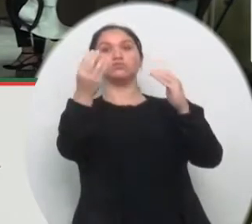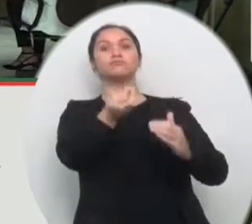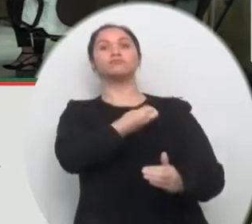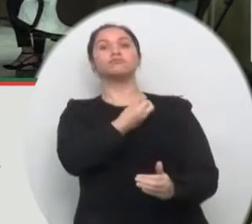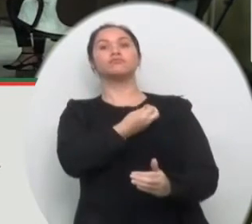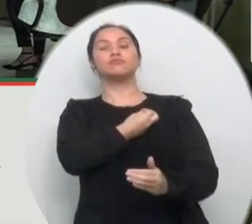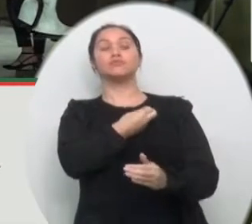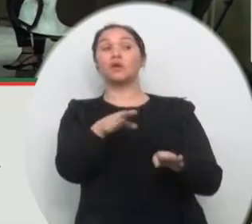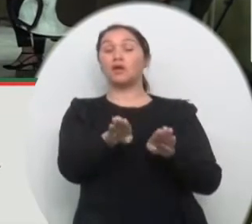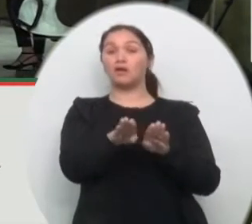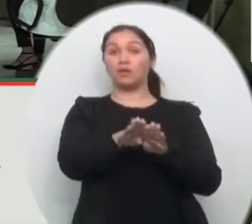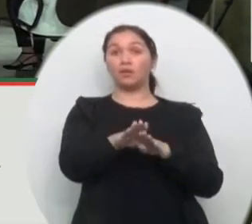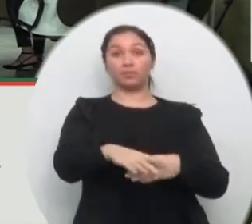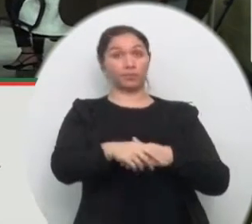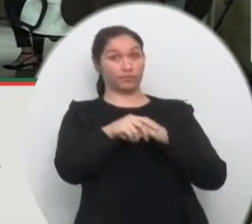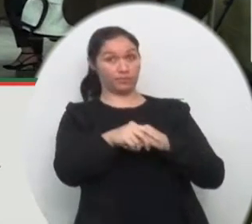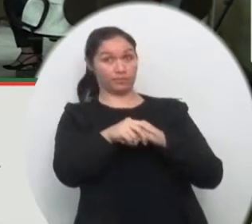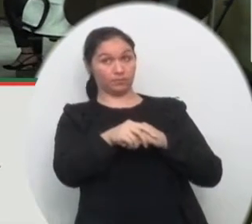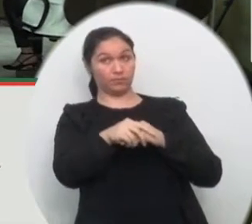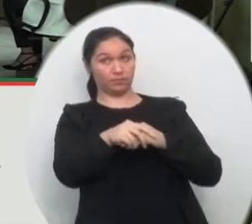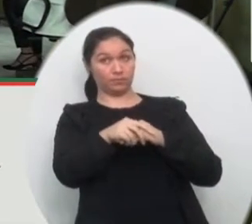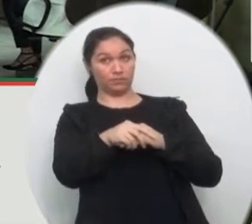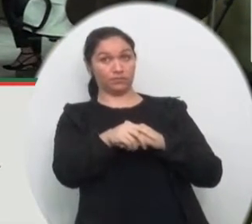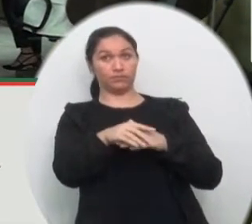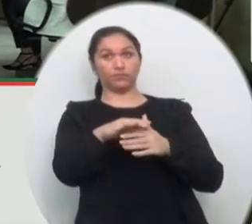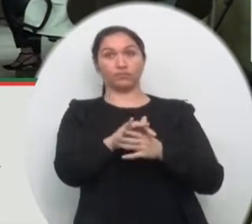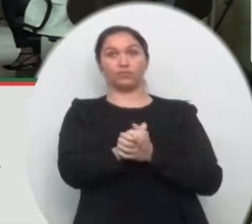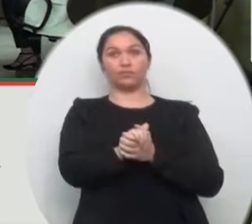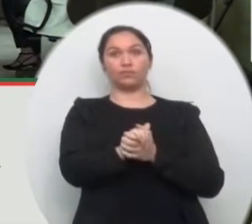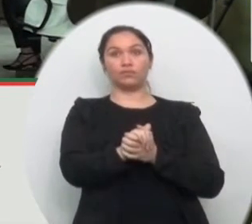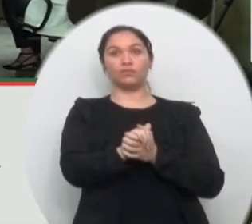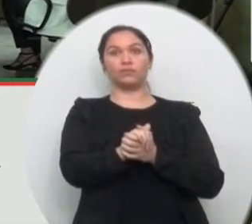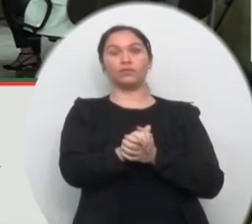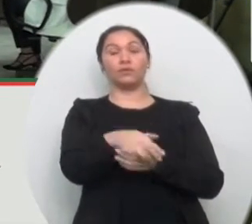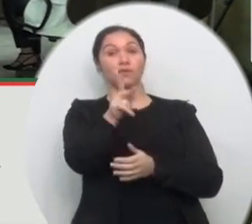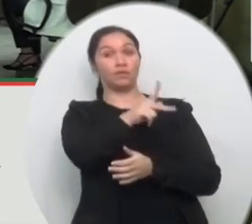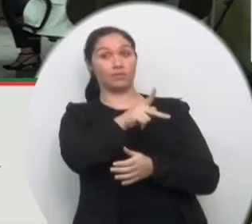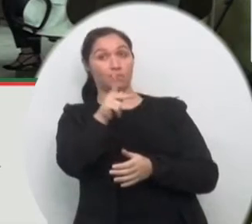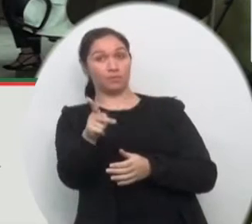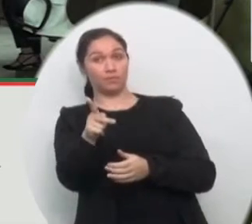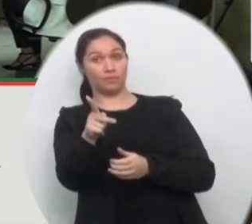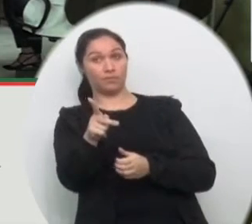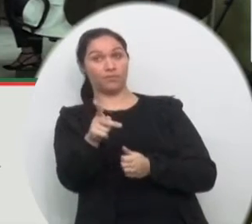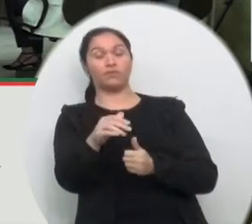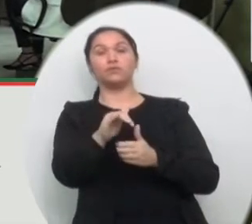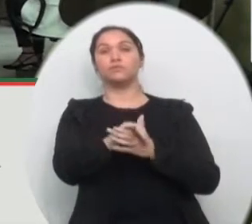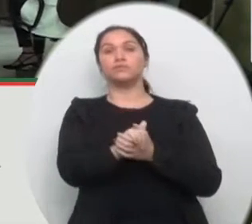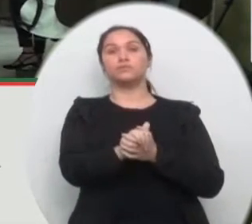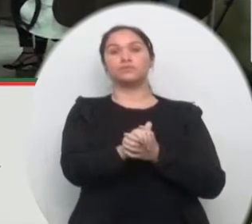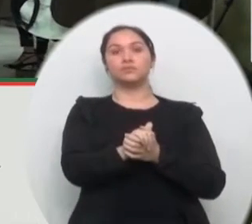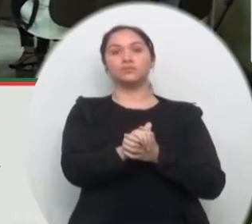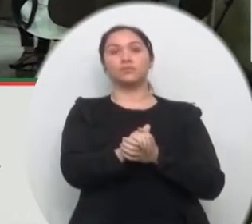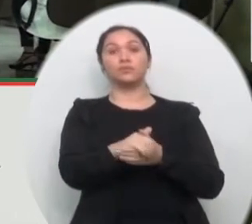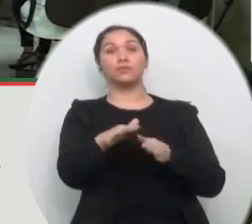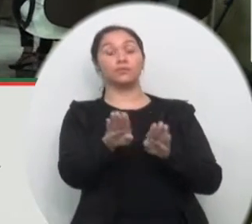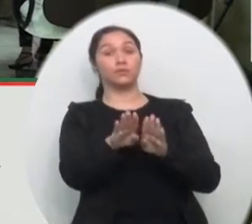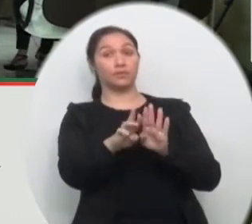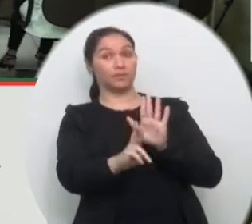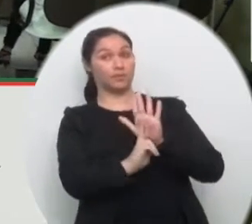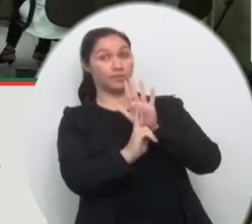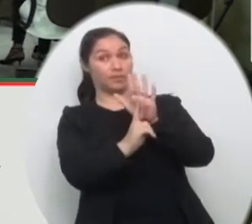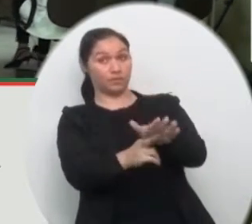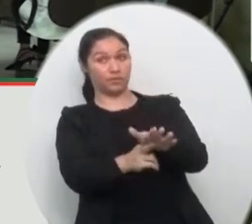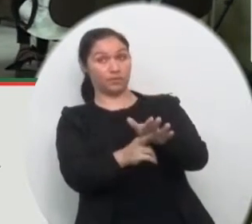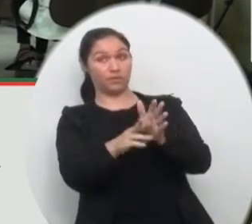Gostaria de saudar os professores de odontologia da Unesc, também a Jerusa Cizesc da Molim, representante da comissão de